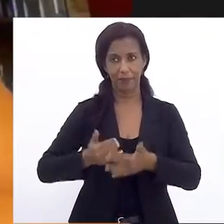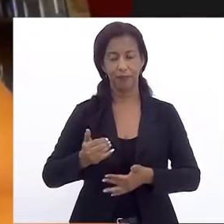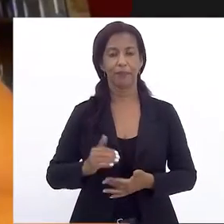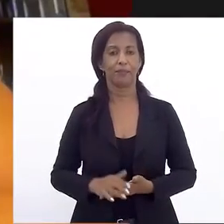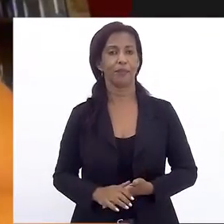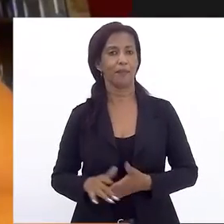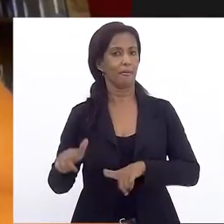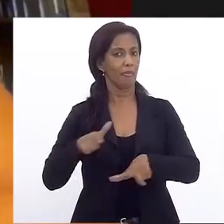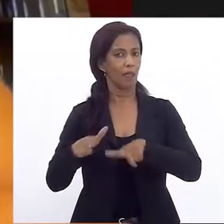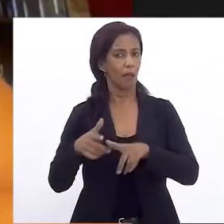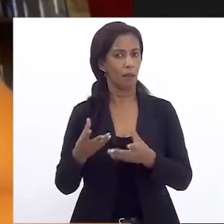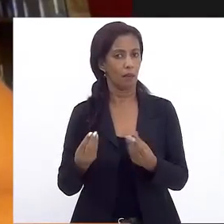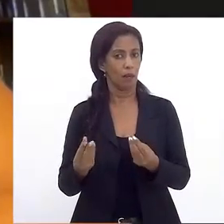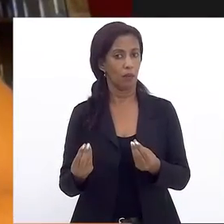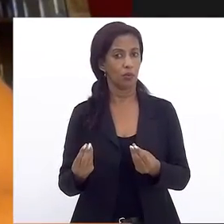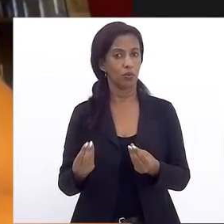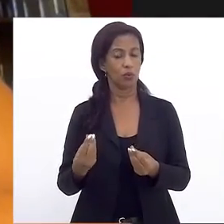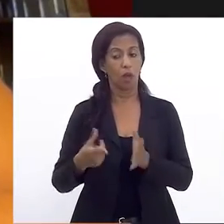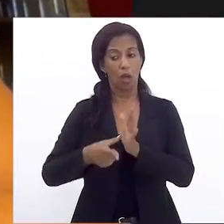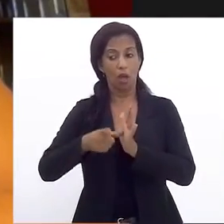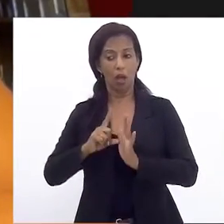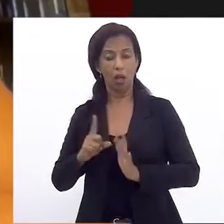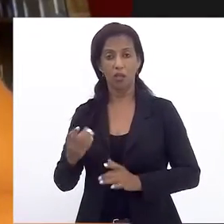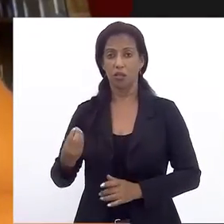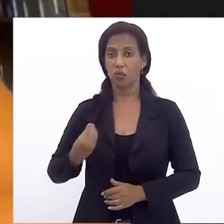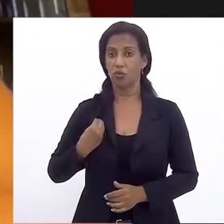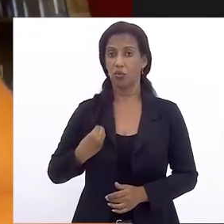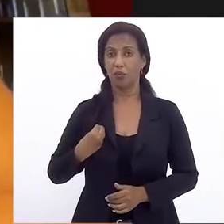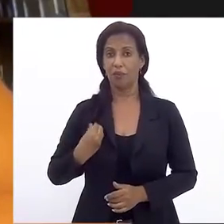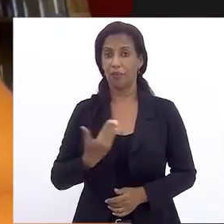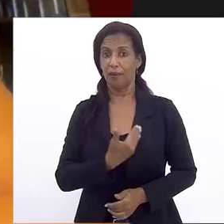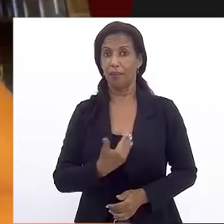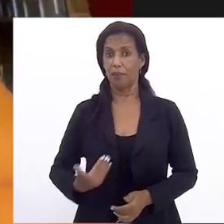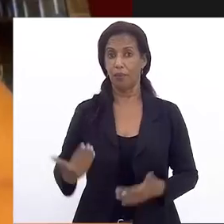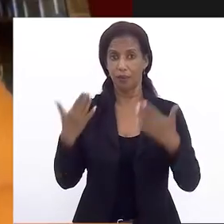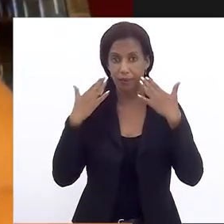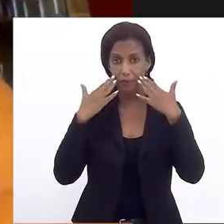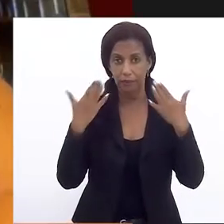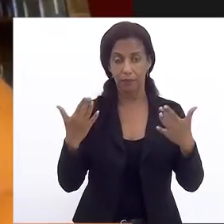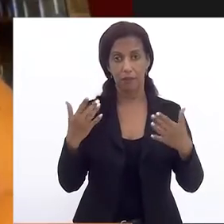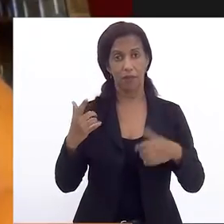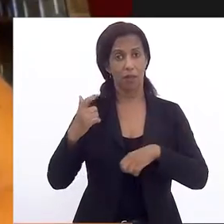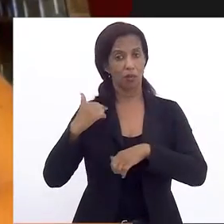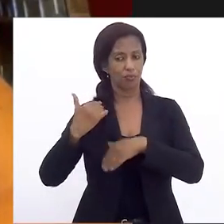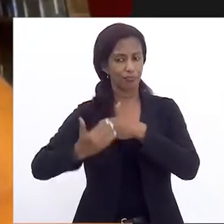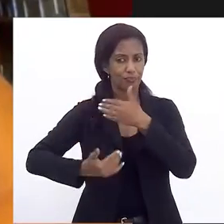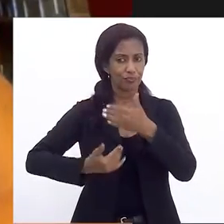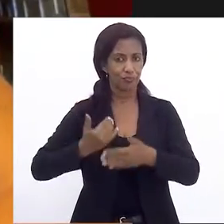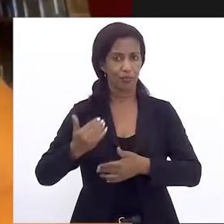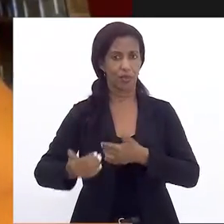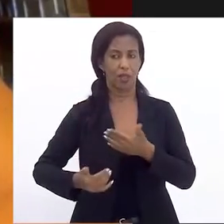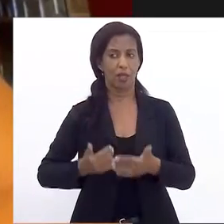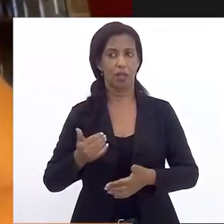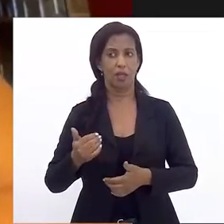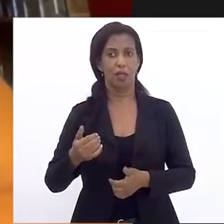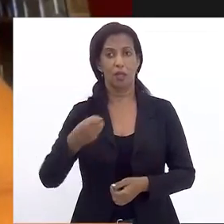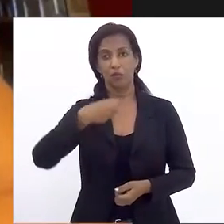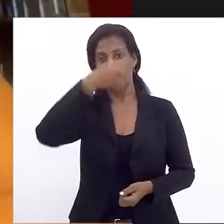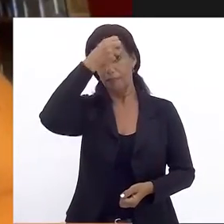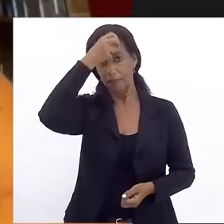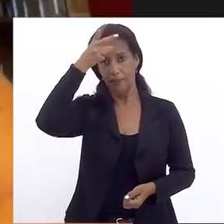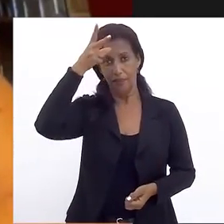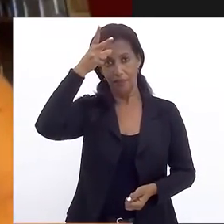vida muito corrida, para baixo, para cima. Antes eu não era da vida, não tinha essa vida pública,